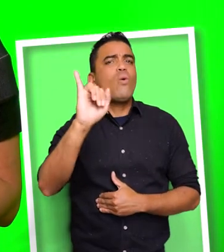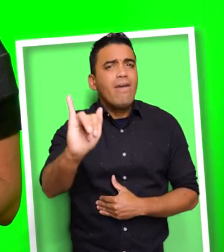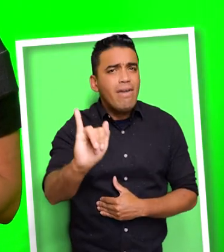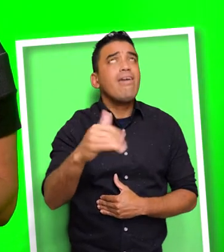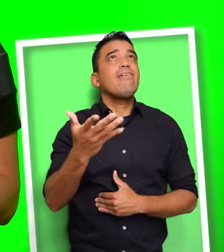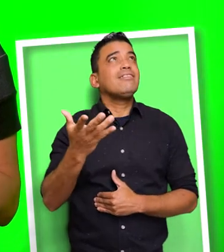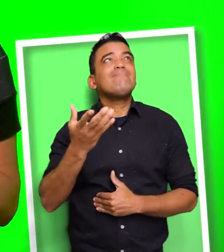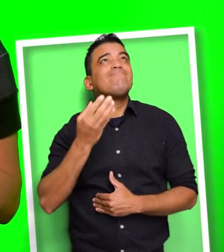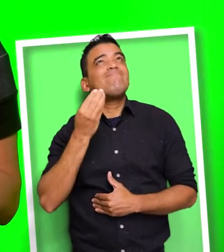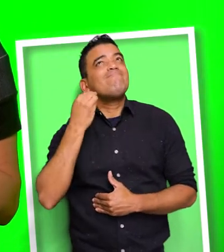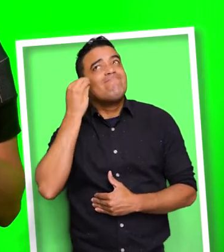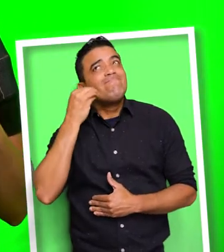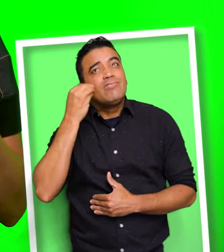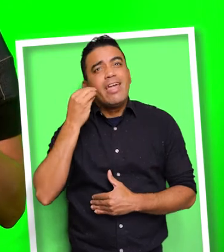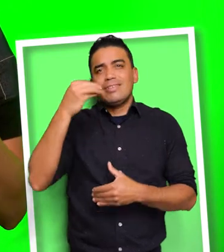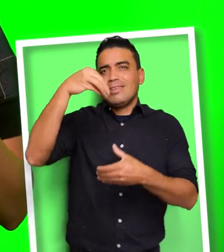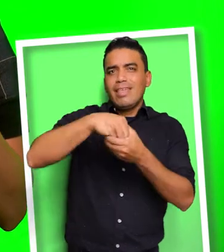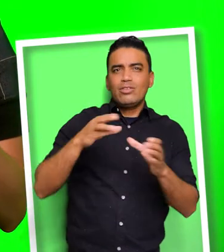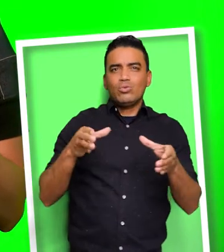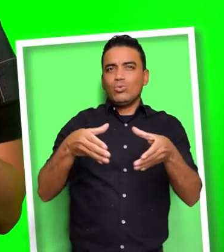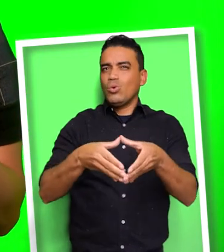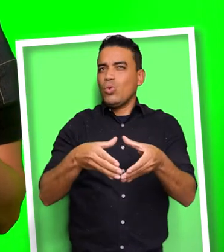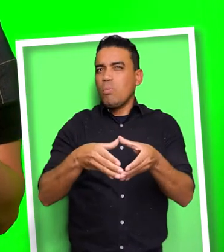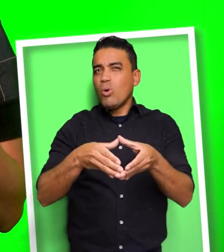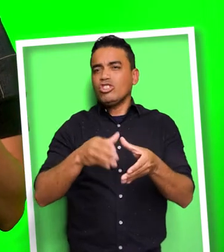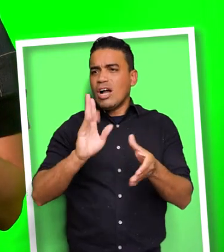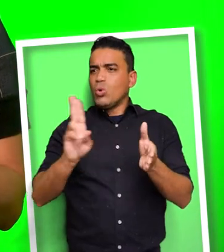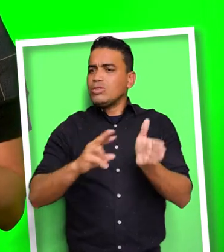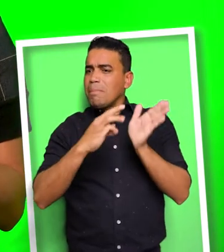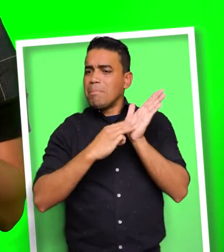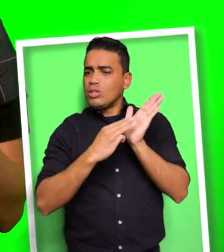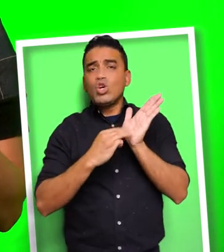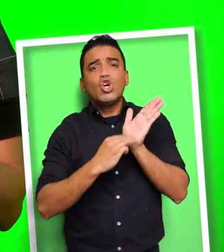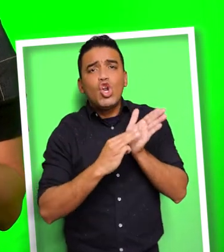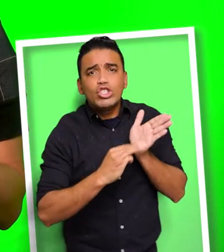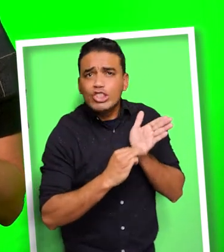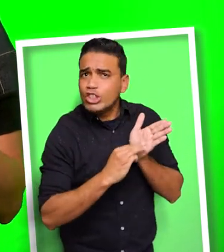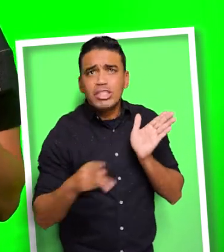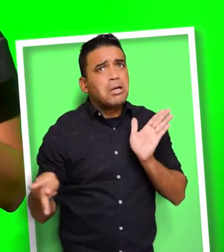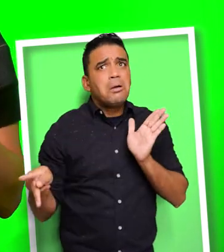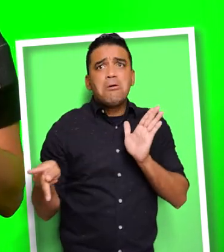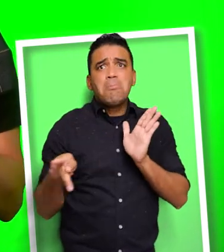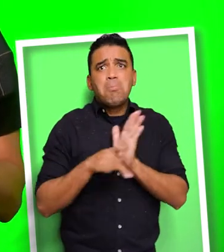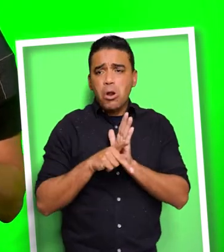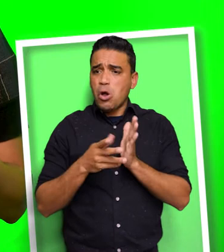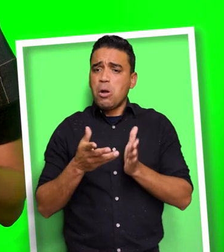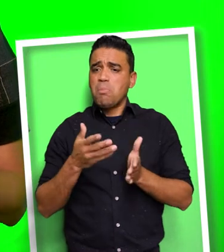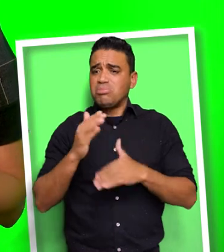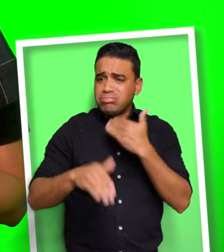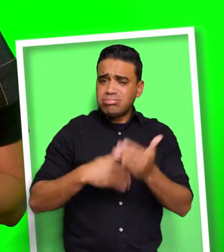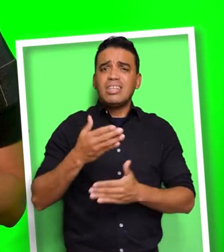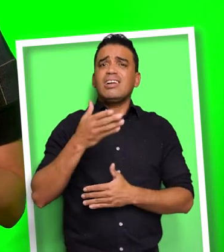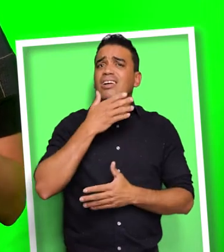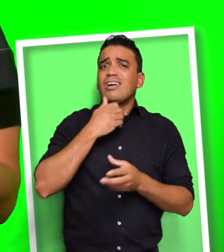no Sagas, a gente também usou um pouco dessa metodologia, que já era, na verdade, uma metodologia instaurada pelo João